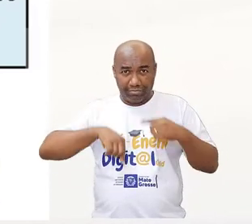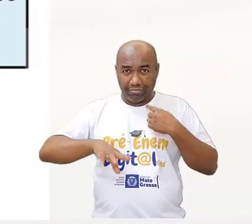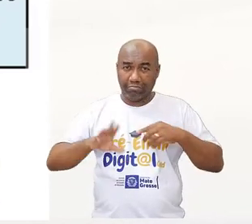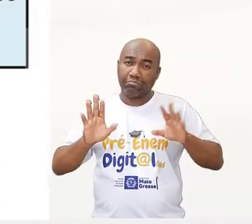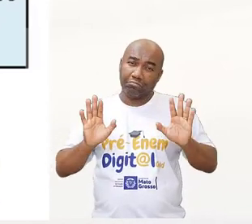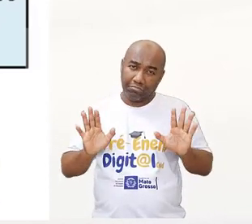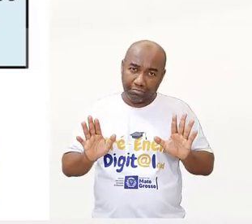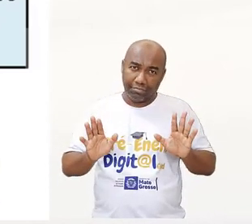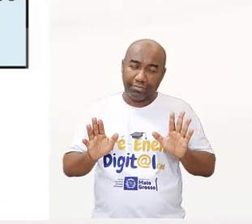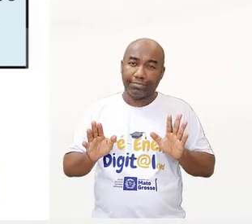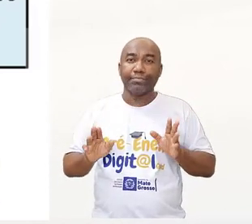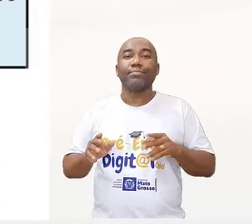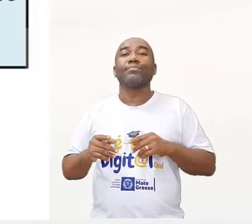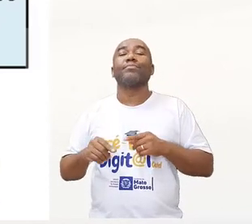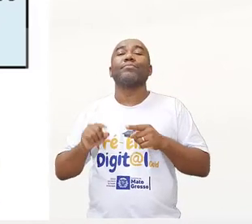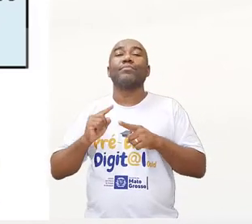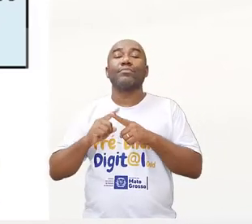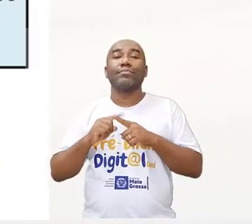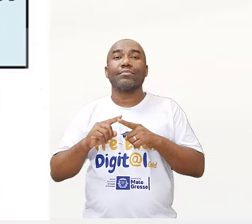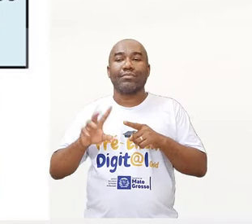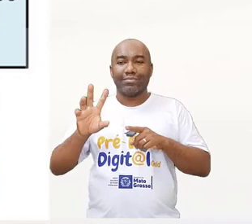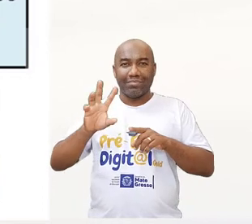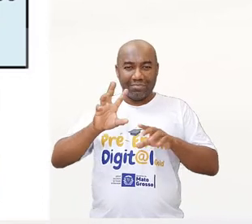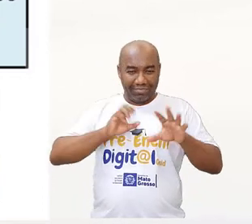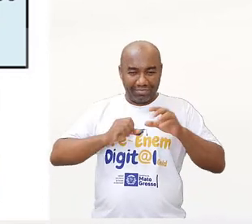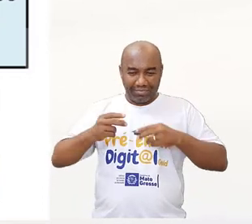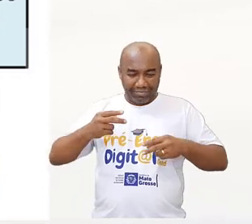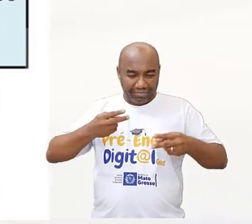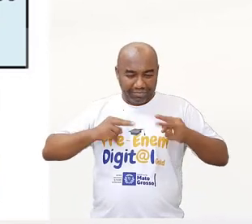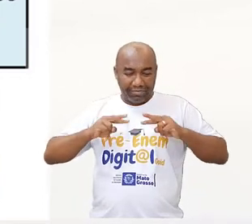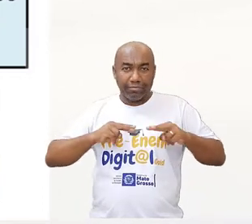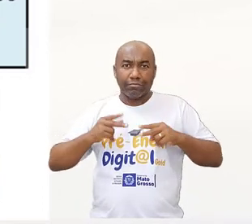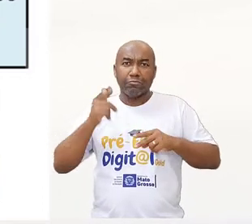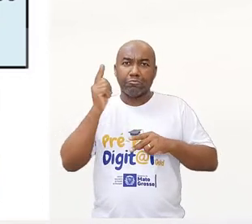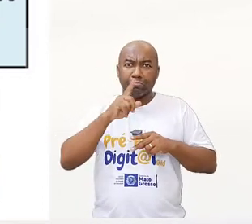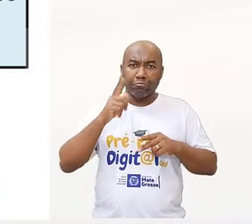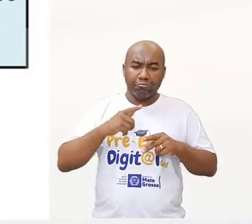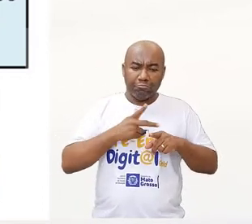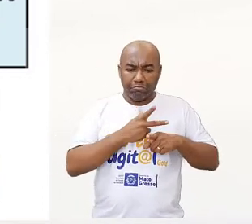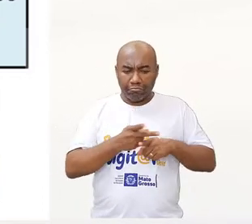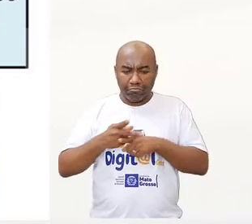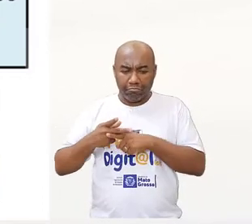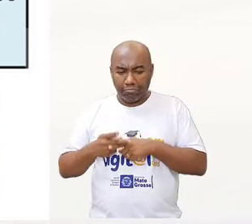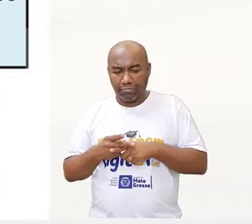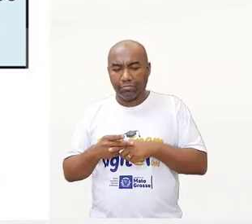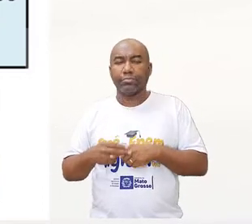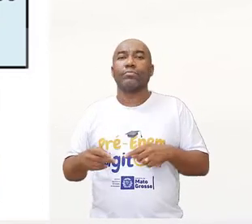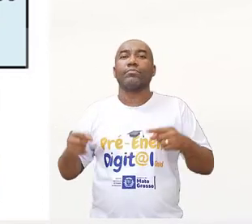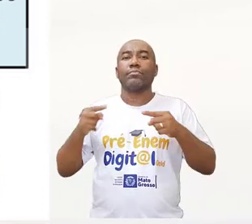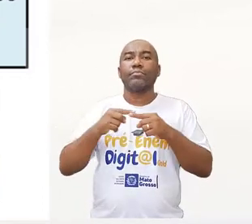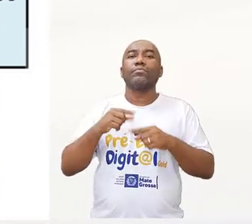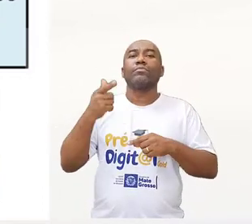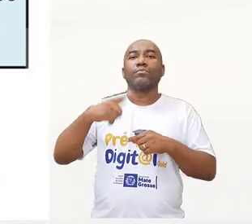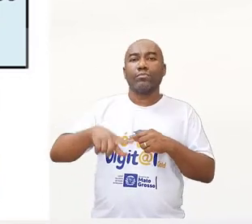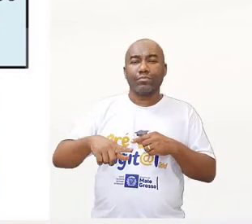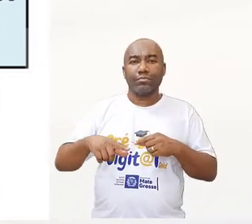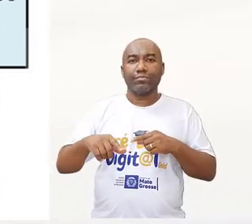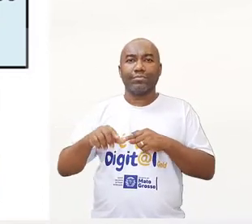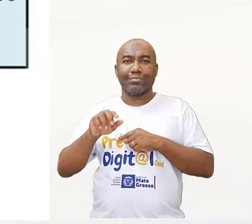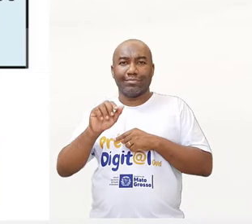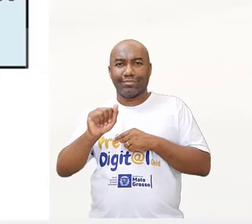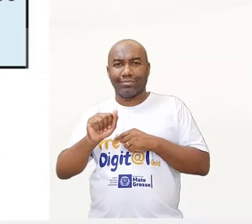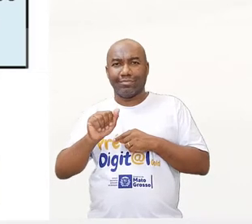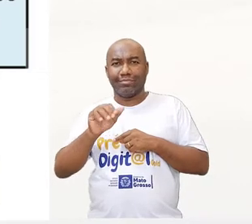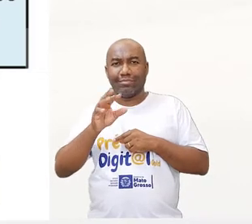recebe essa proteína pronta. Vamos de novo? O que é uma imunização ativa? É quando